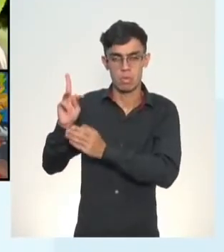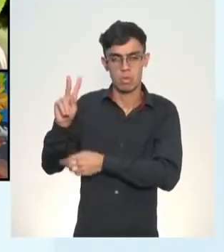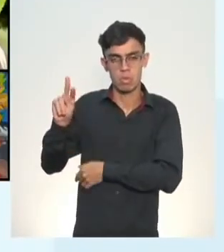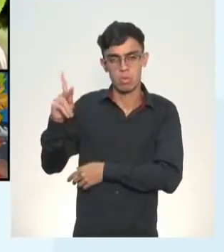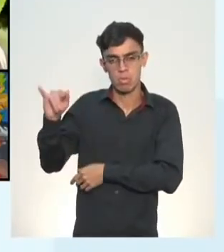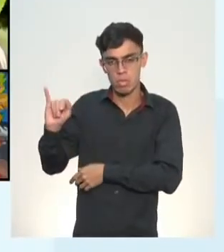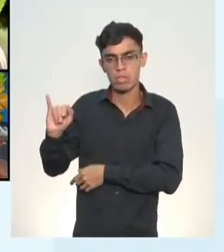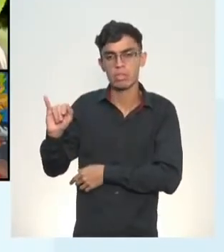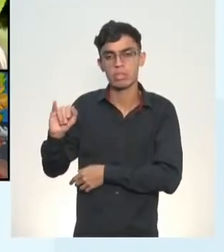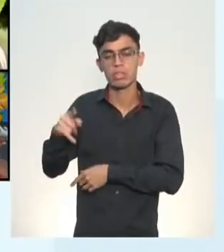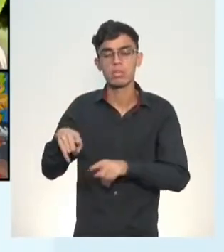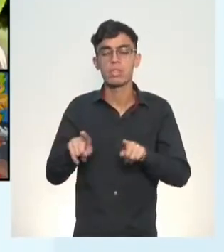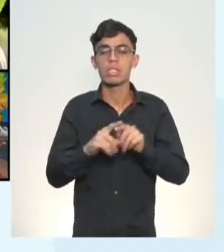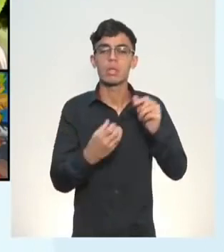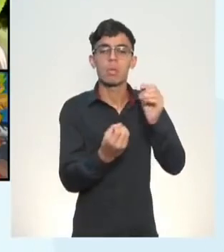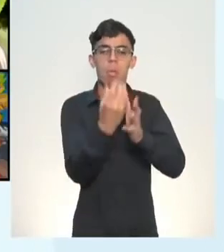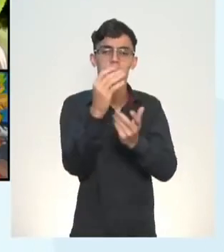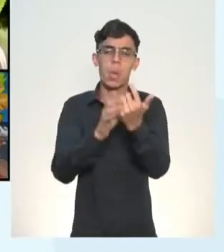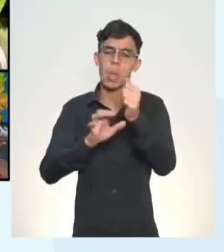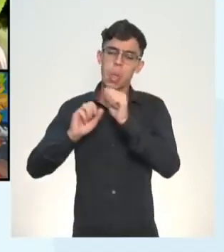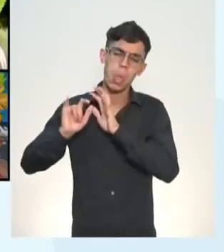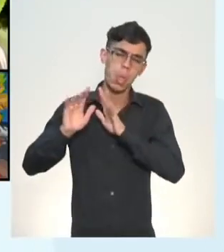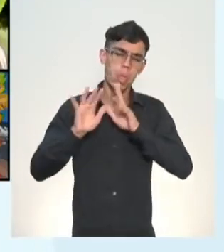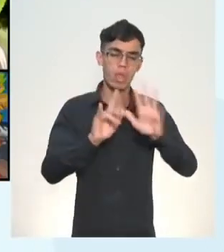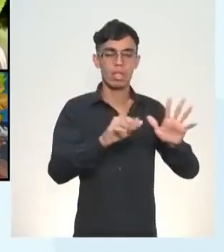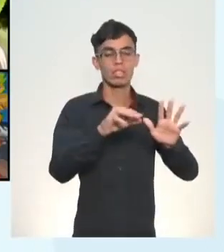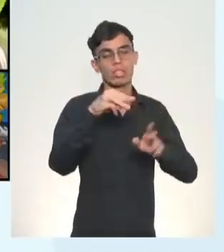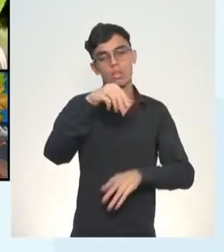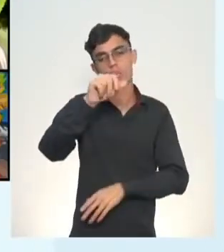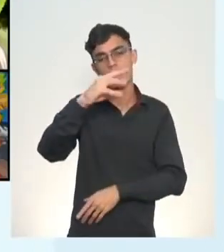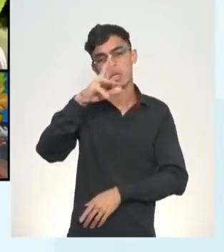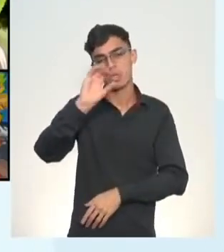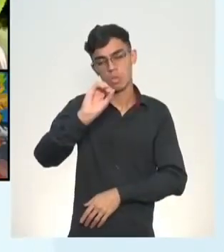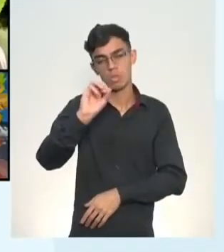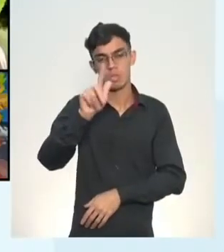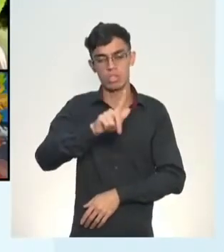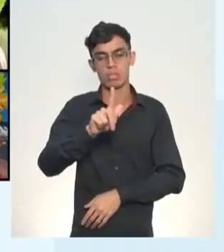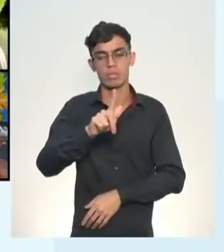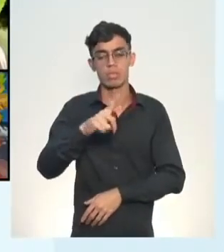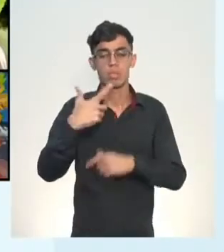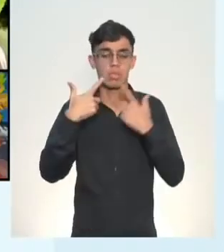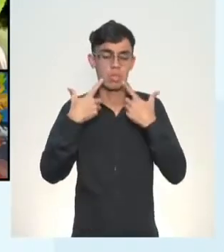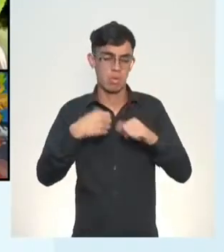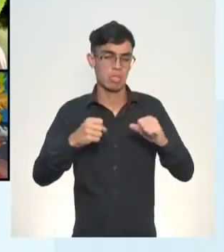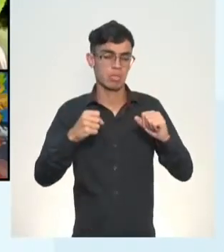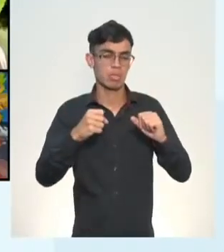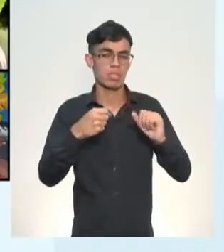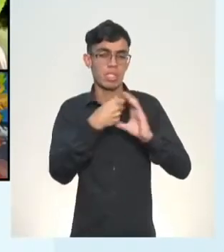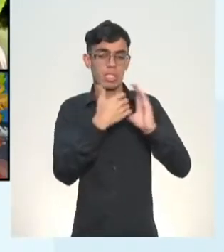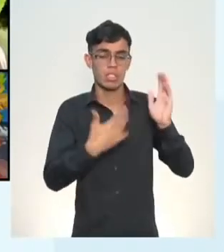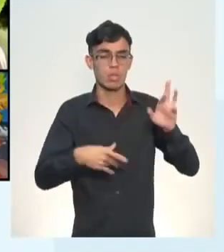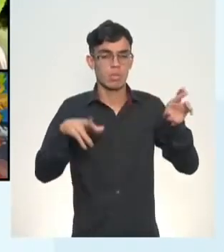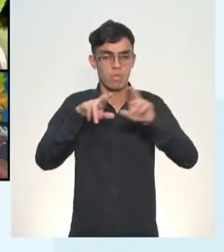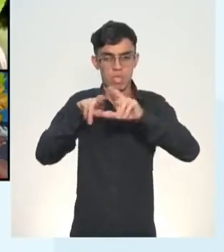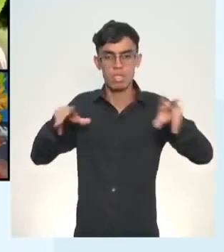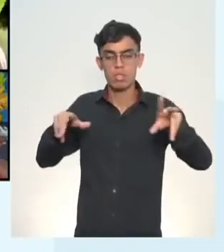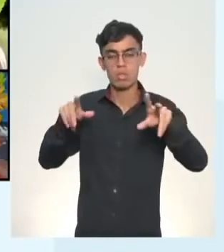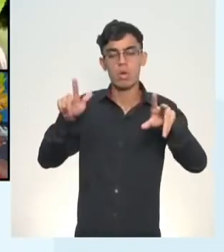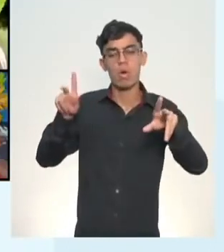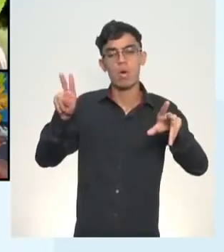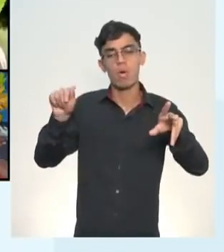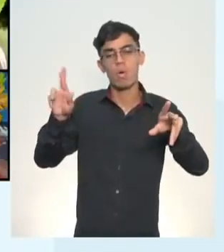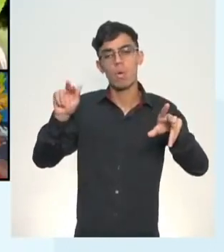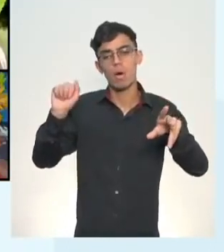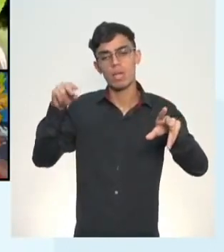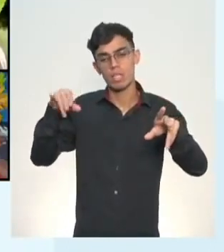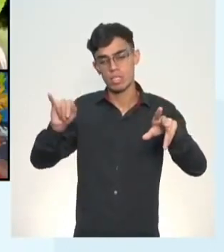E do Macro-G também, né, que são dialetos um pouco diferenciados do Guarani, tá bom? Então, quando a